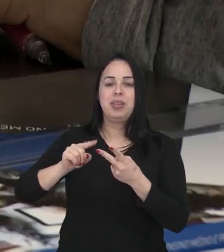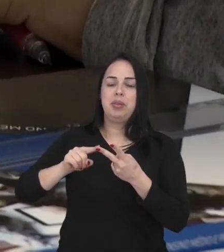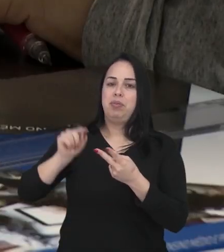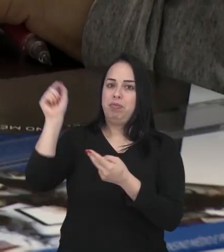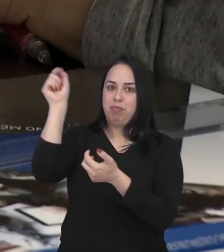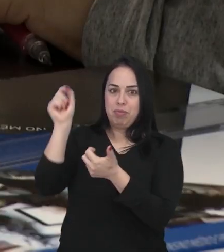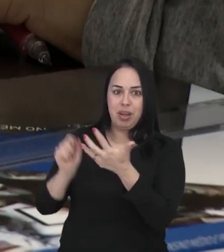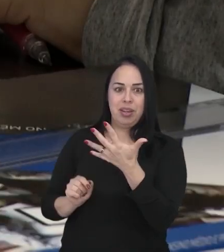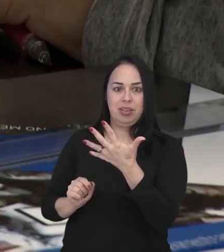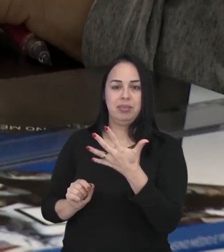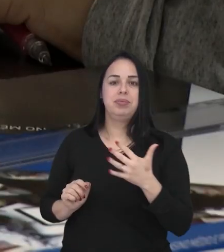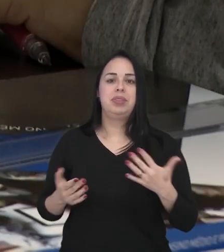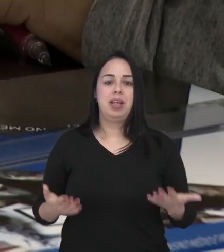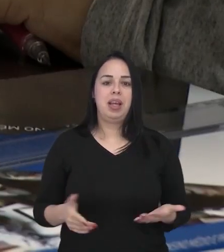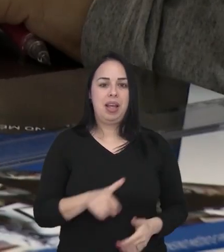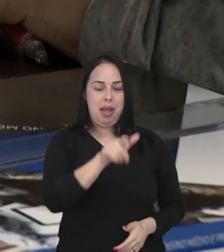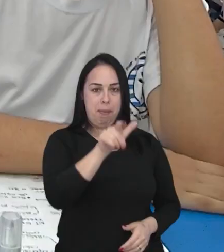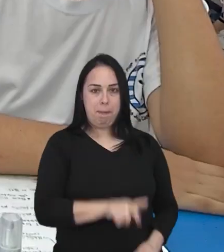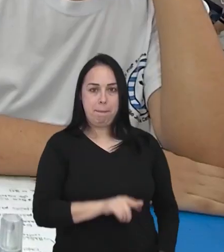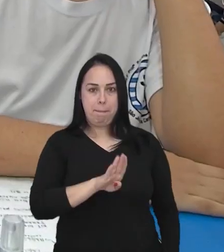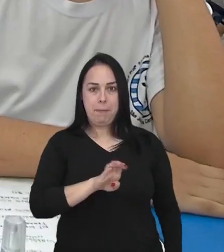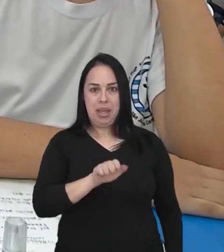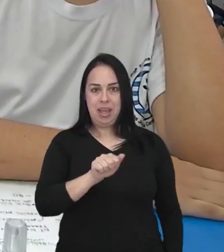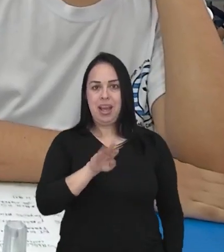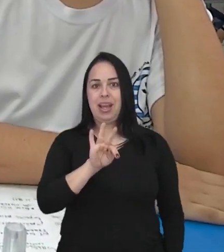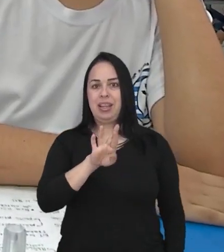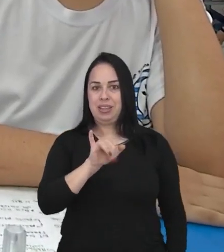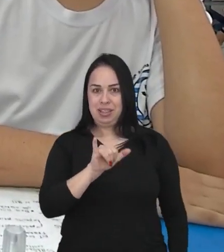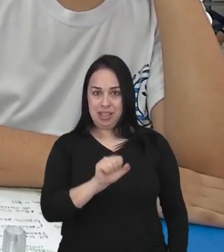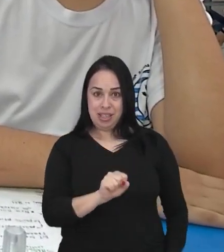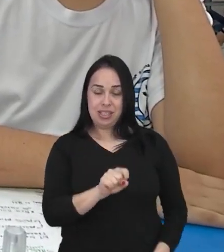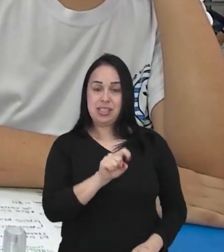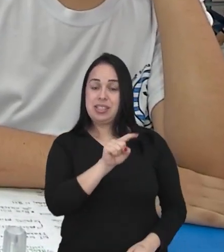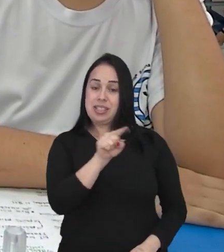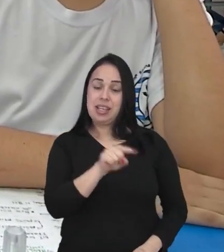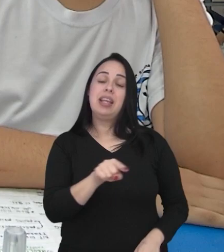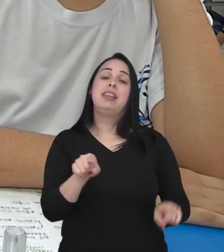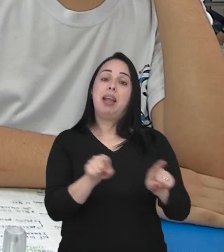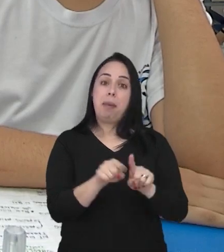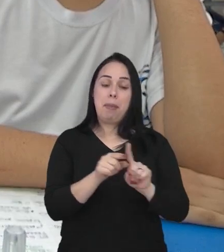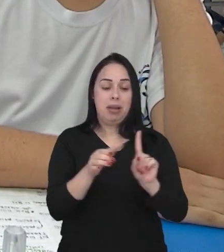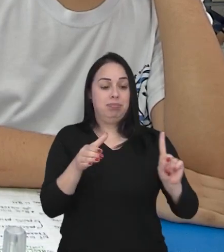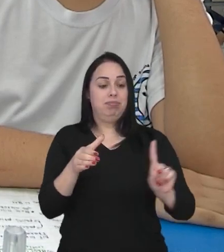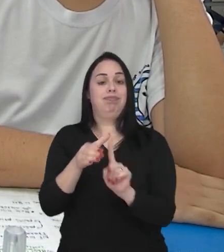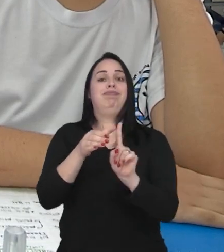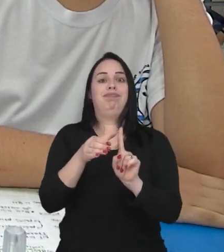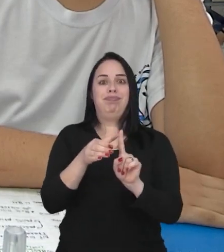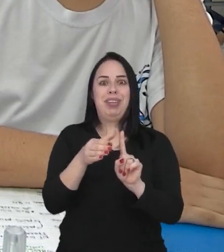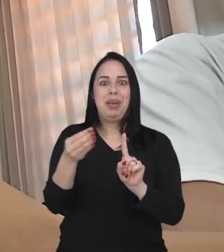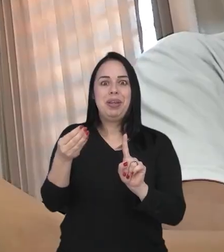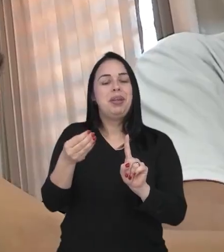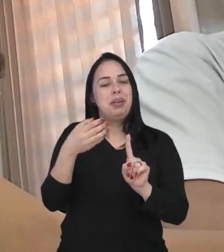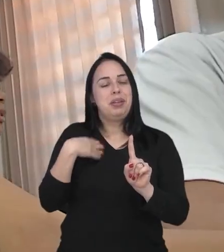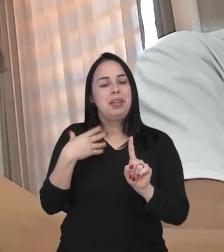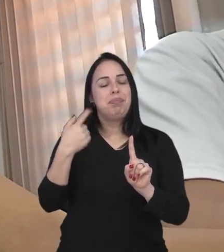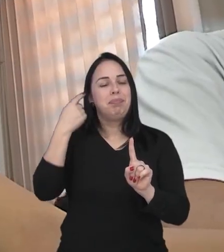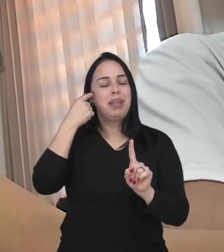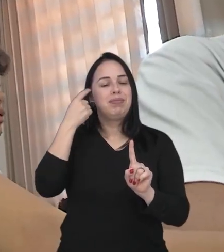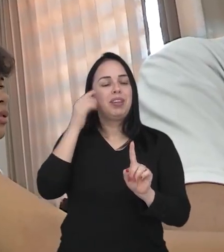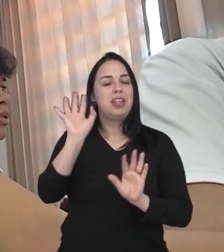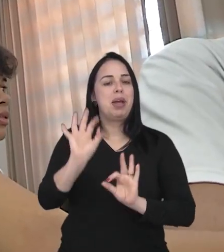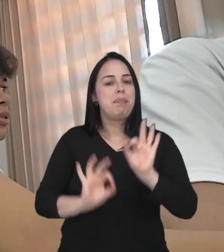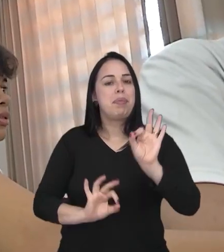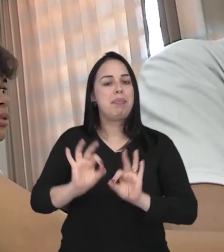a USP, a Unicamp e a Unesp. A Beatriz compõe os times das 3 áreas de conhecimento e, de olho